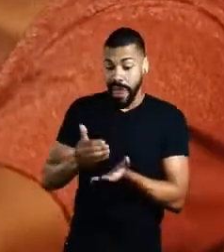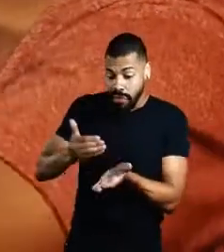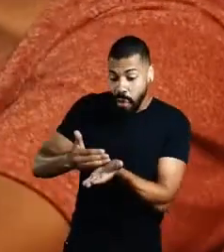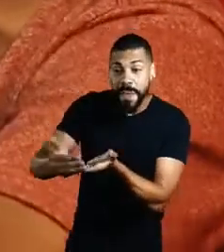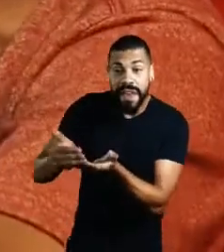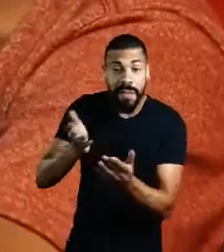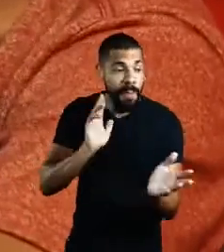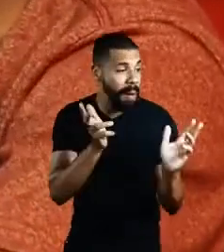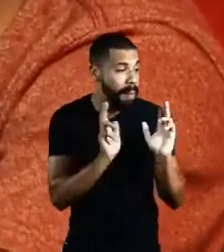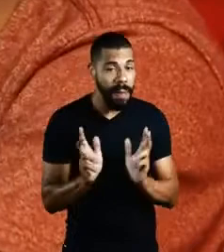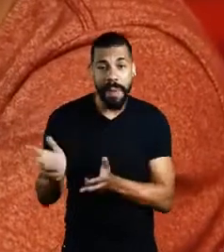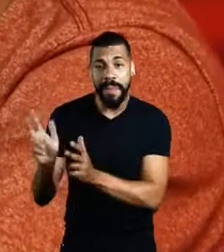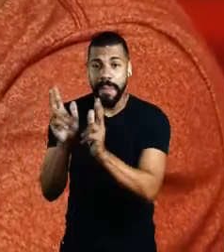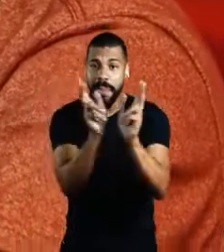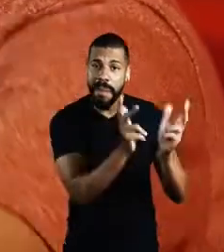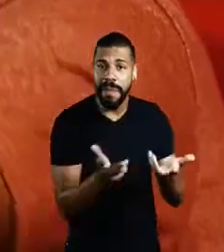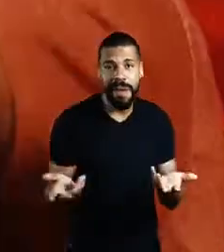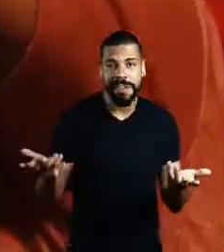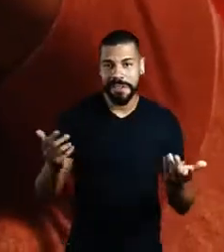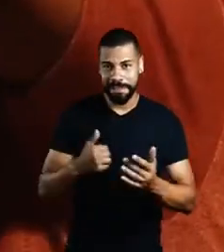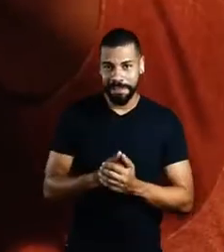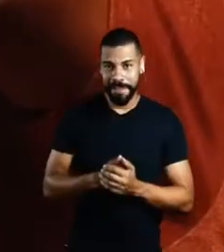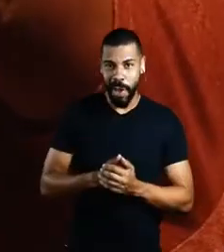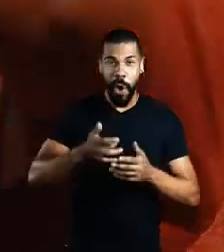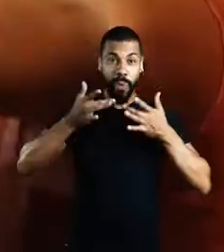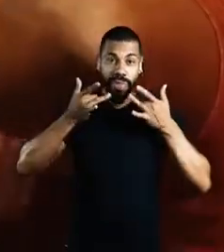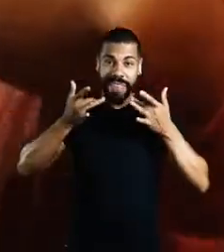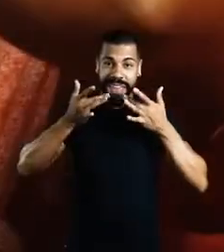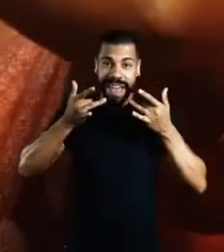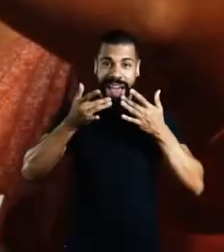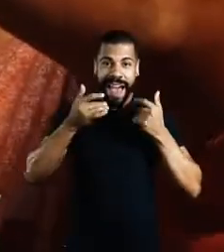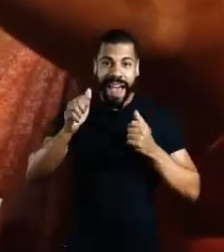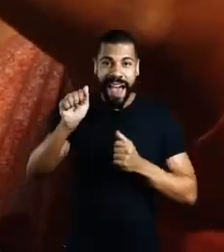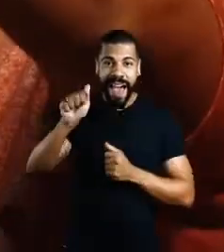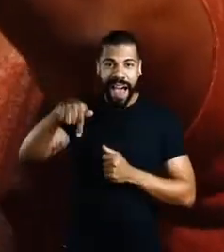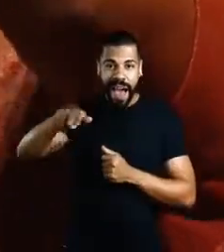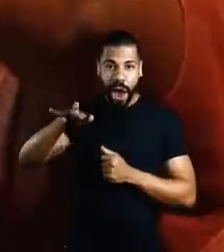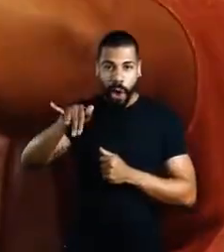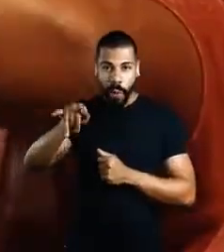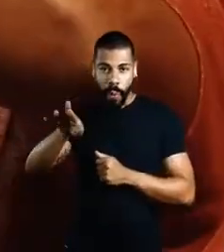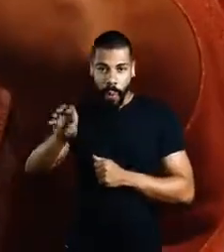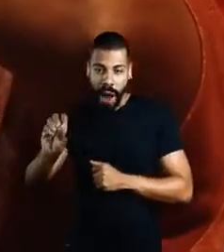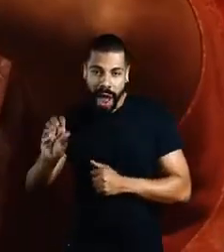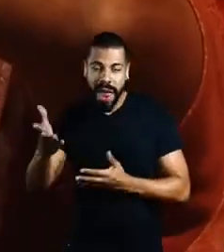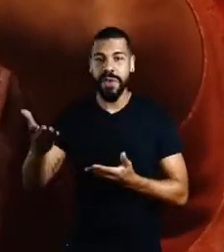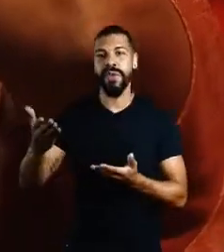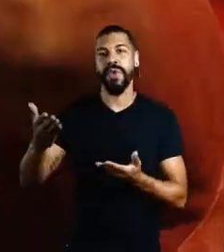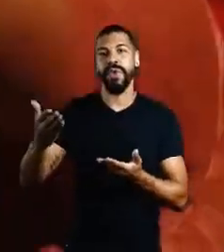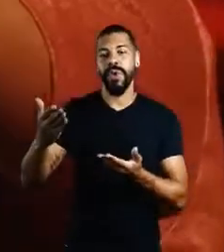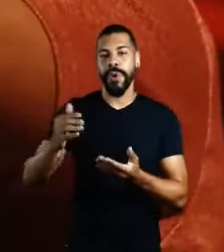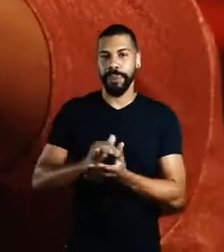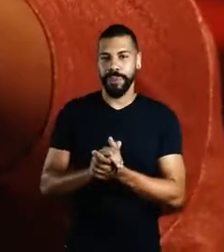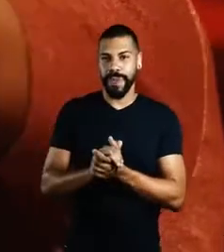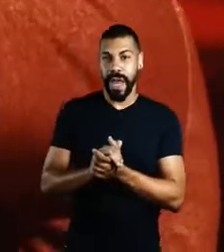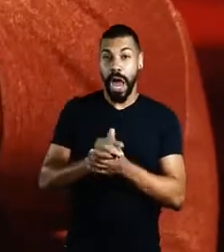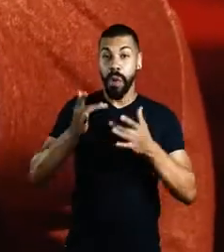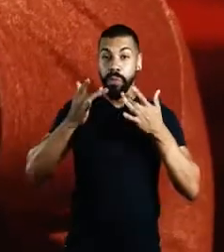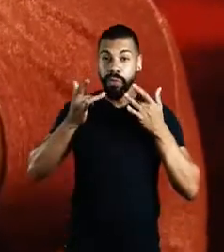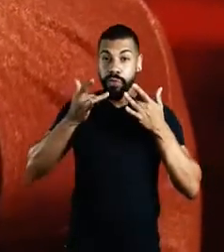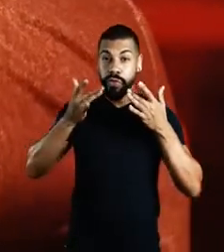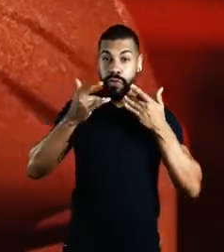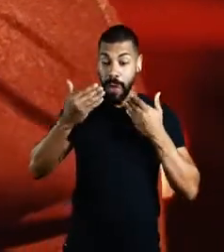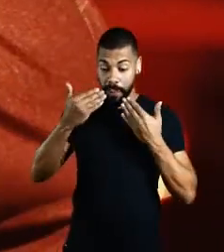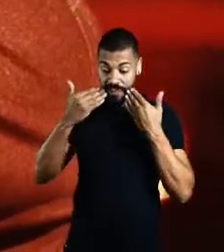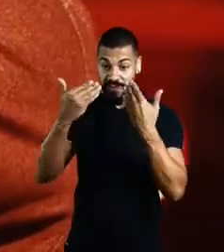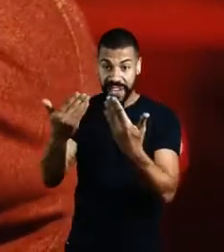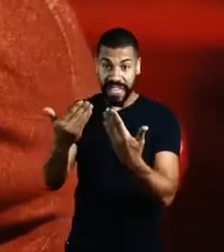começava a interagir com essas pessoas. O Teatro Aquários, que foi o teatro... por exemplo, eu morava na